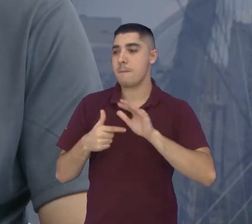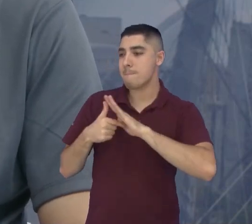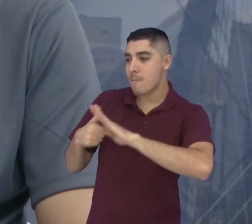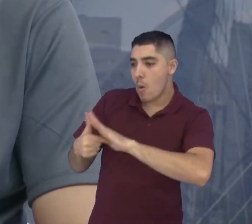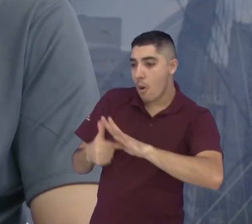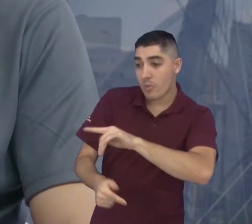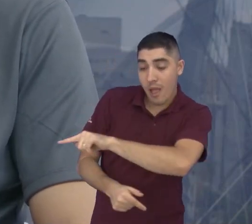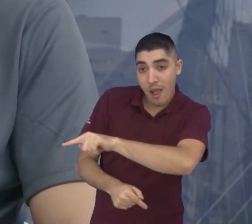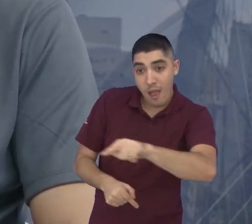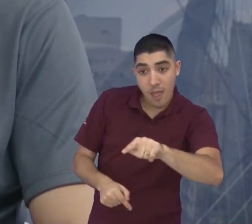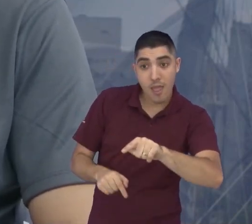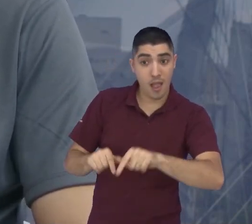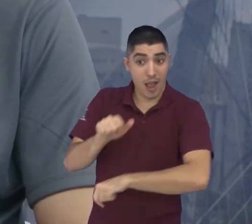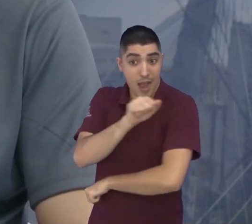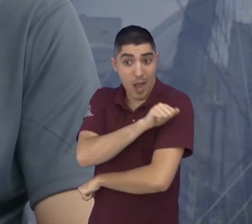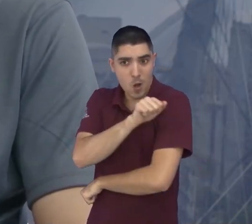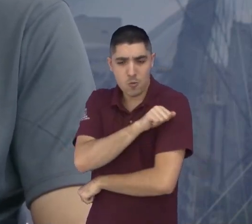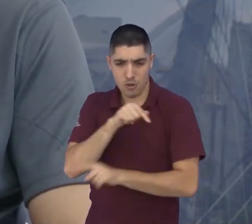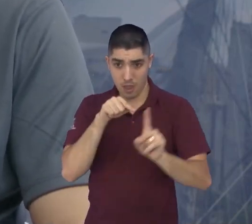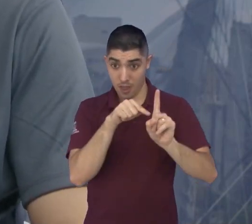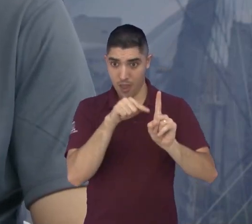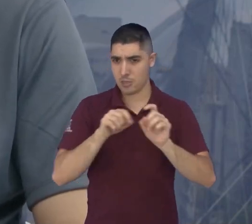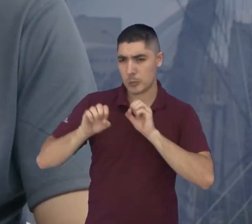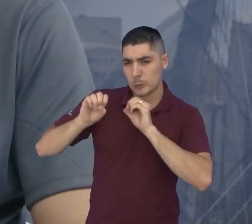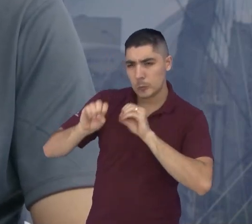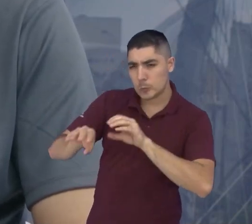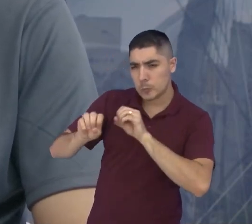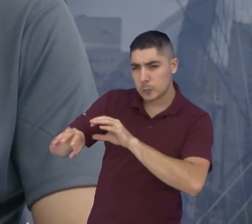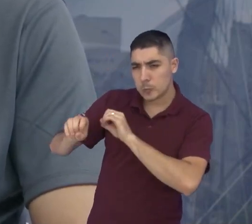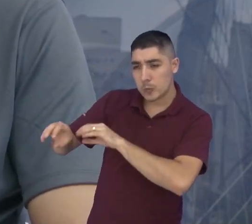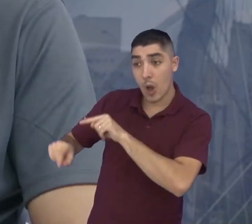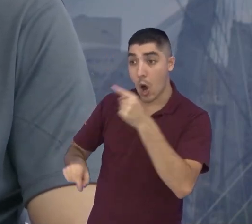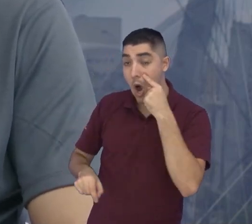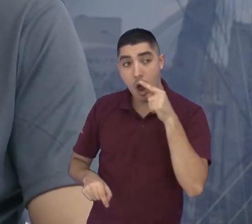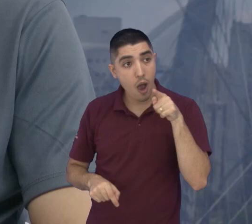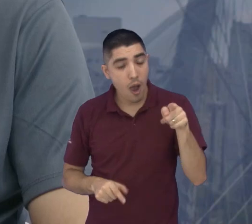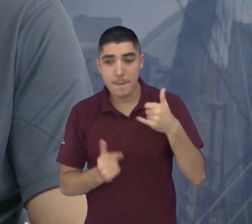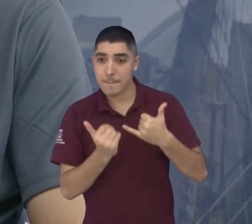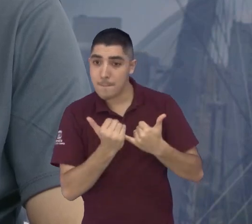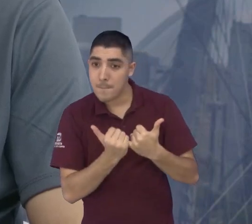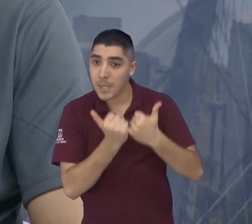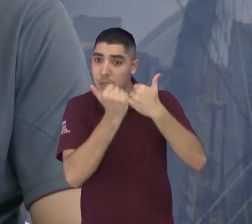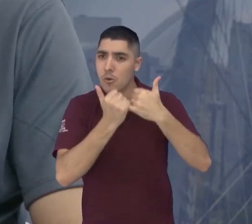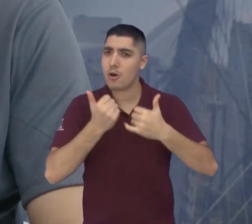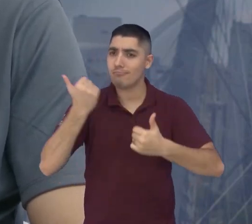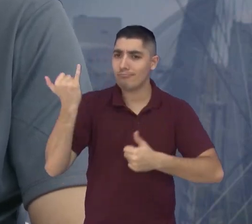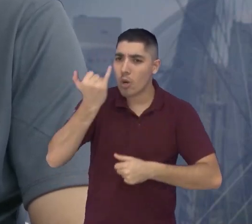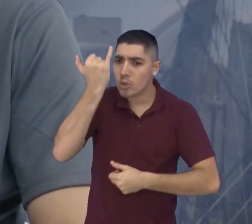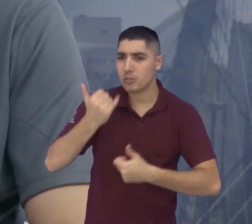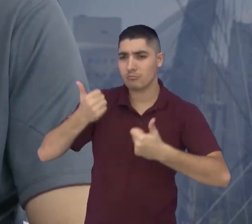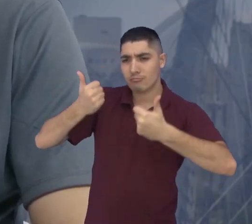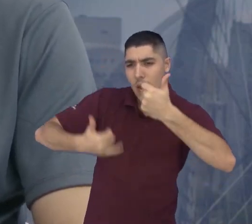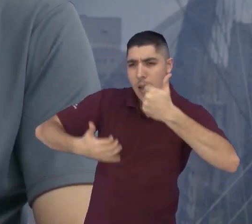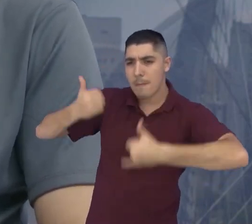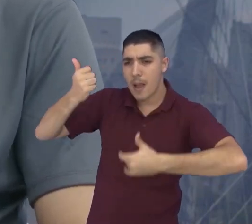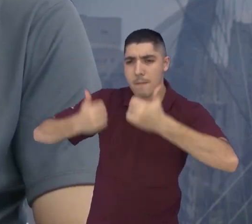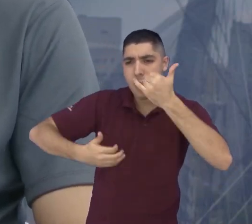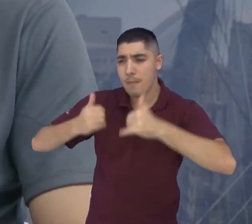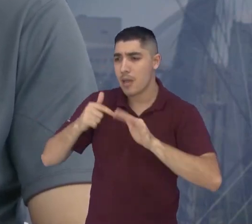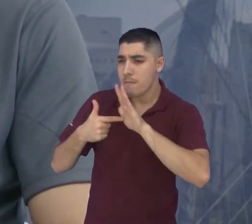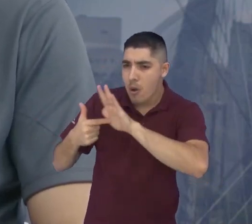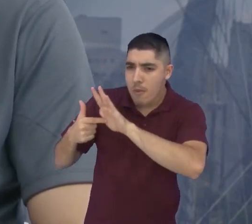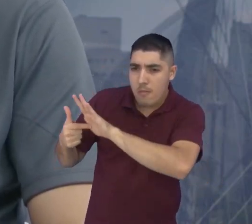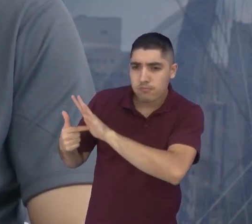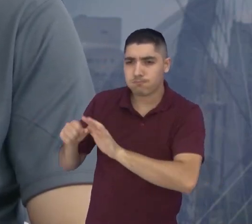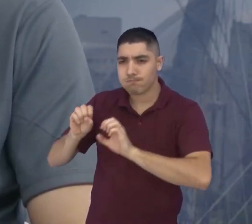esses bens, mas contando as suas histórias, a importância dele para desses bens para a evolução da cidade.